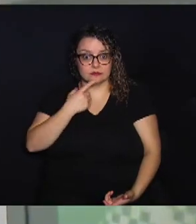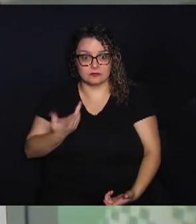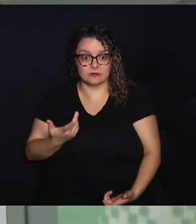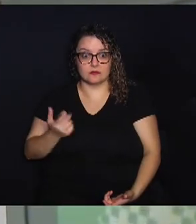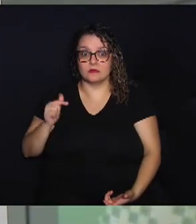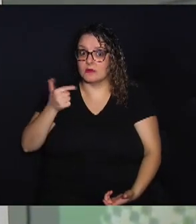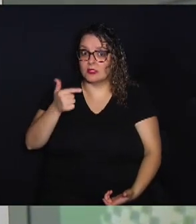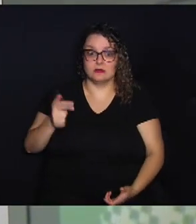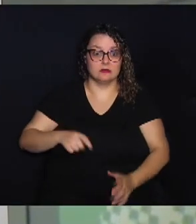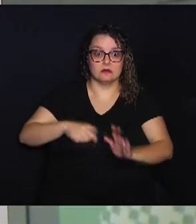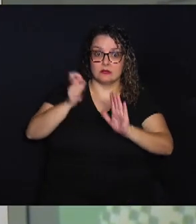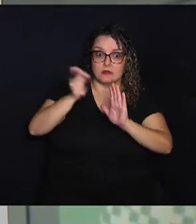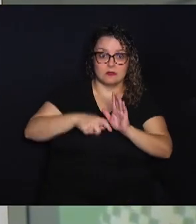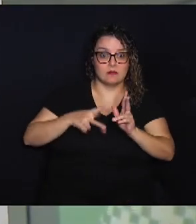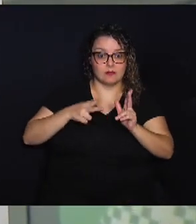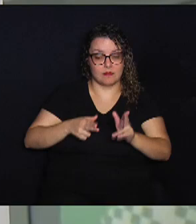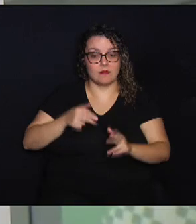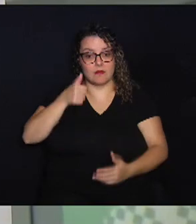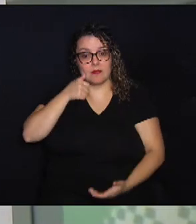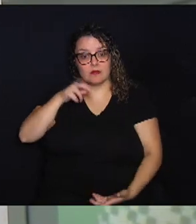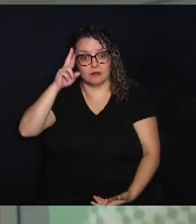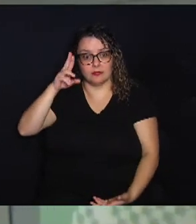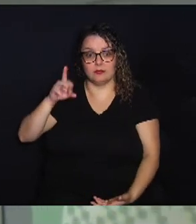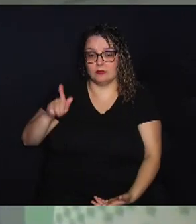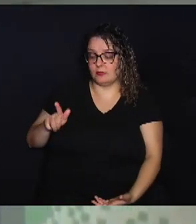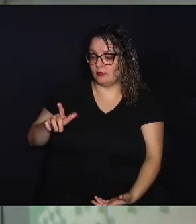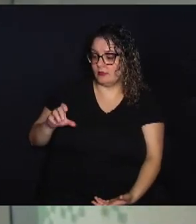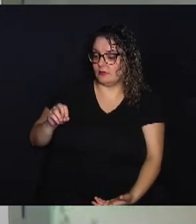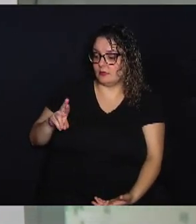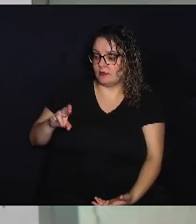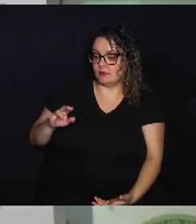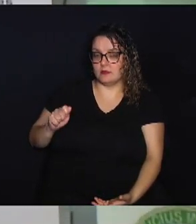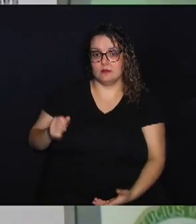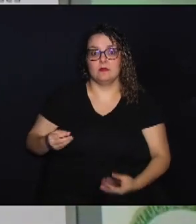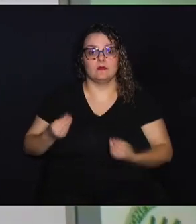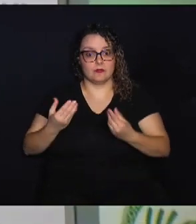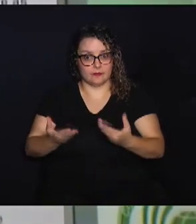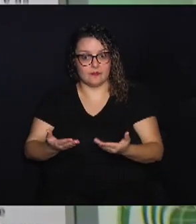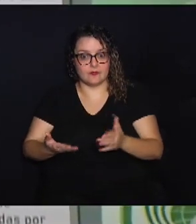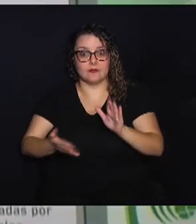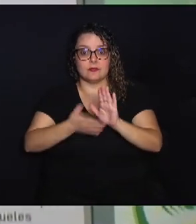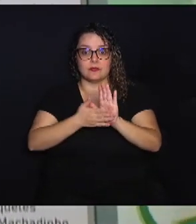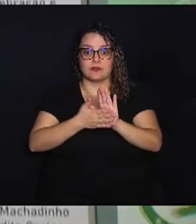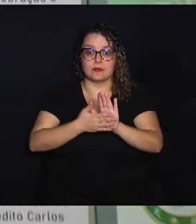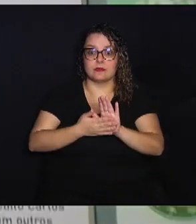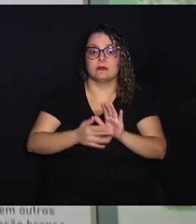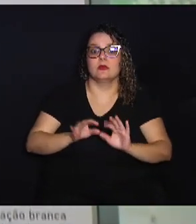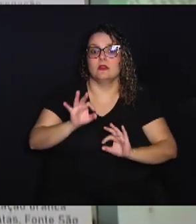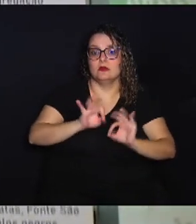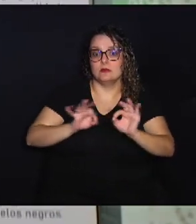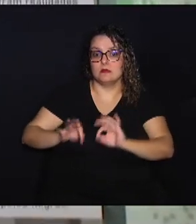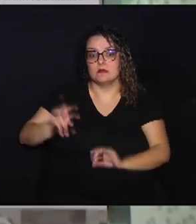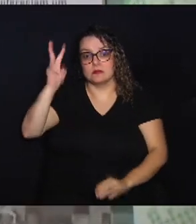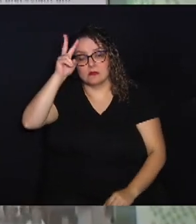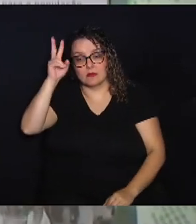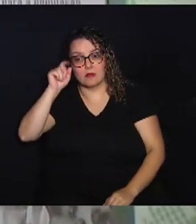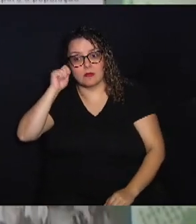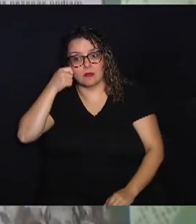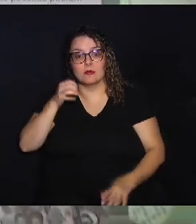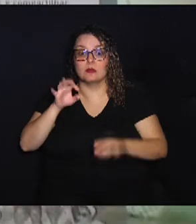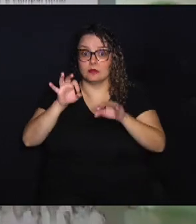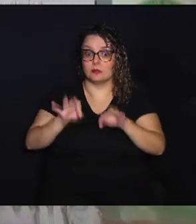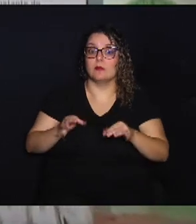tinha registros como esses que a Dona Glória nos trouxe. E aí surgiu a proposta do projeto Histórias Negras, para a gente